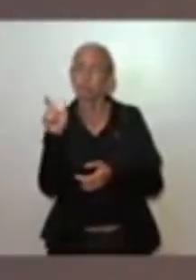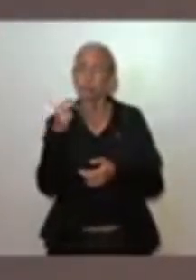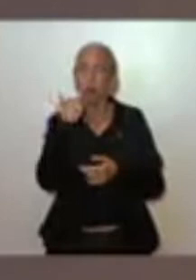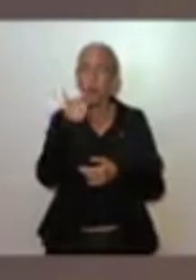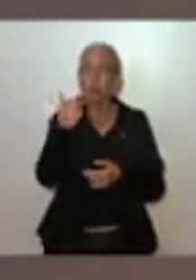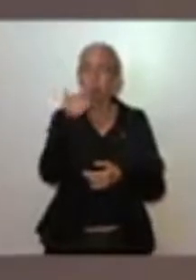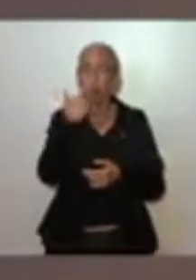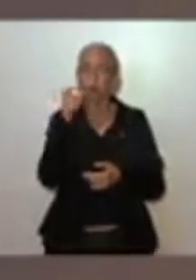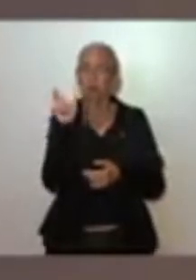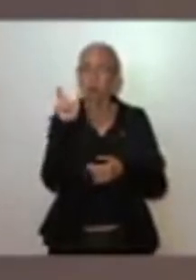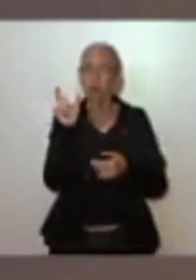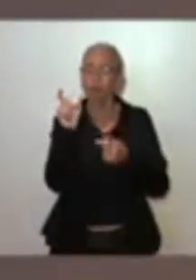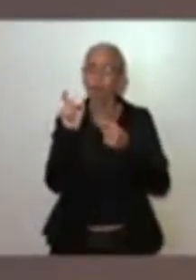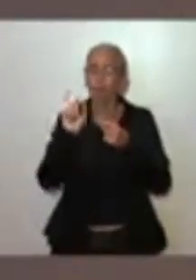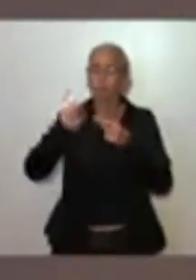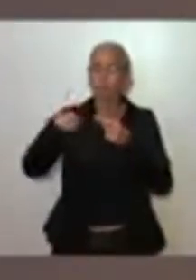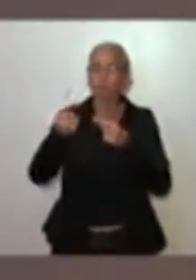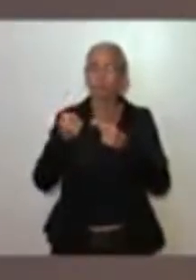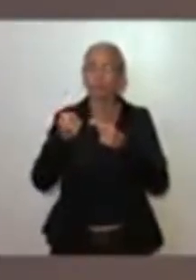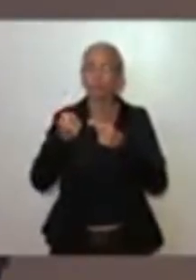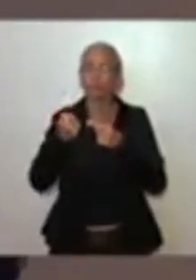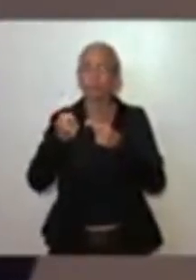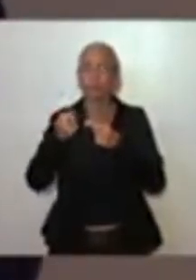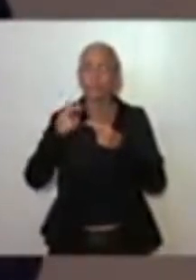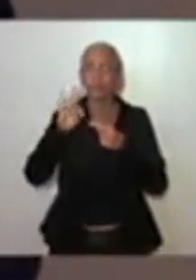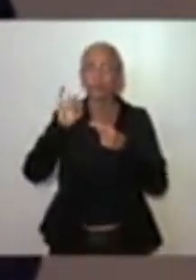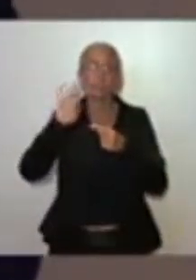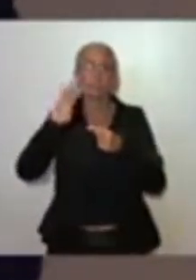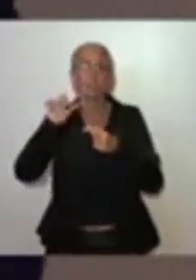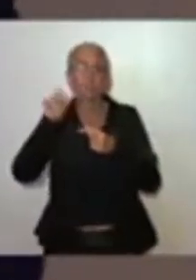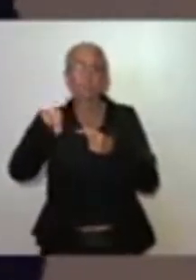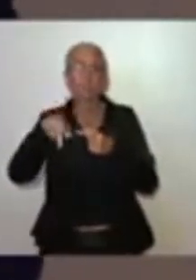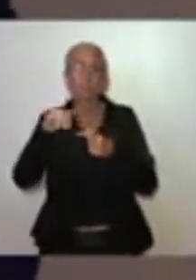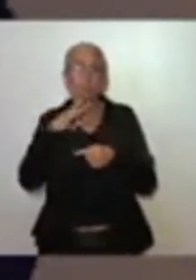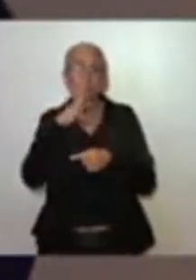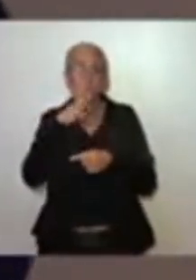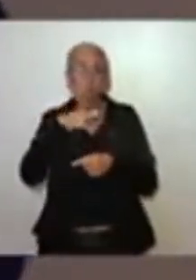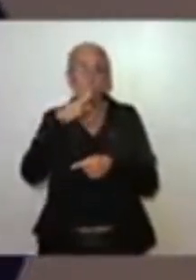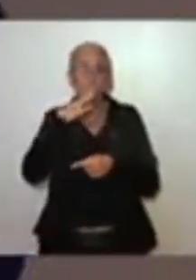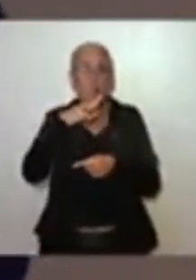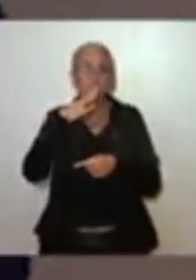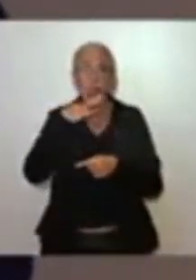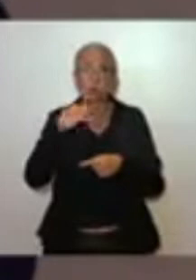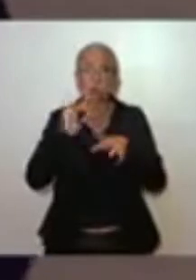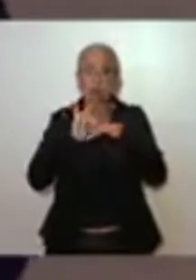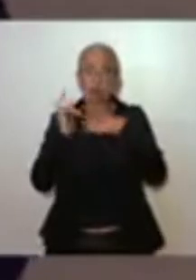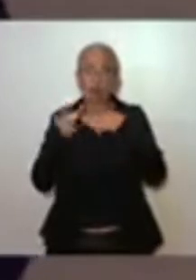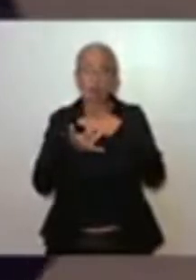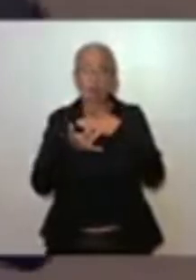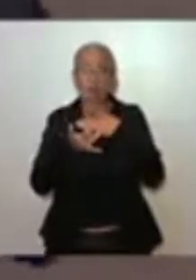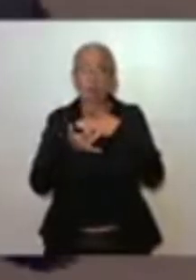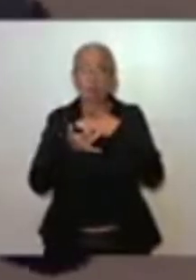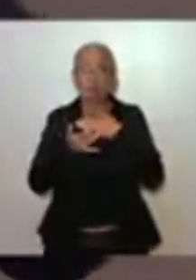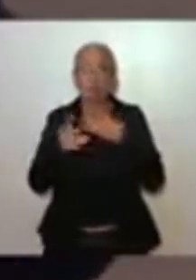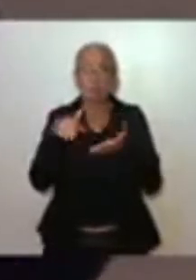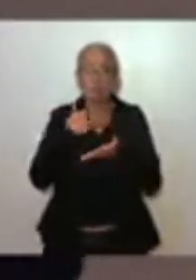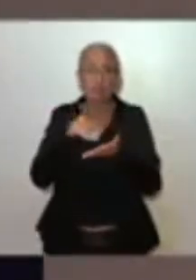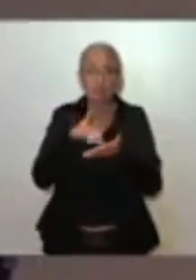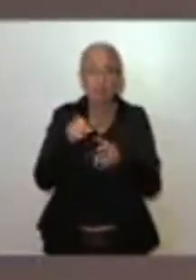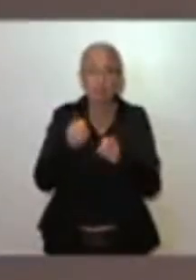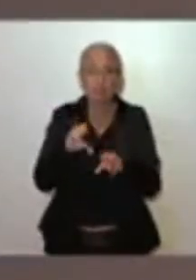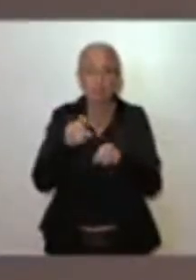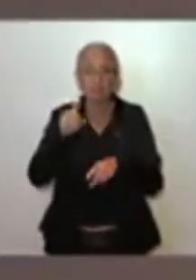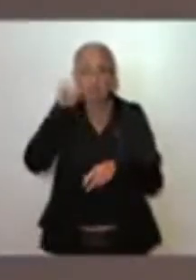palavras que identificam utilidades que até ontem a gente não conhecia e sem as quais secretária já não